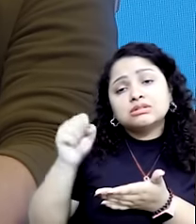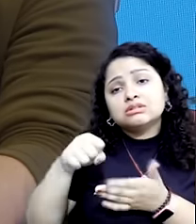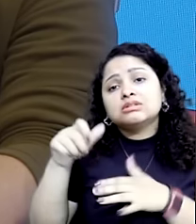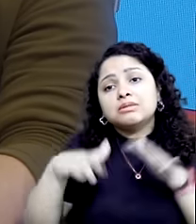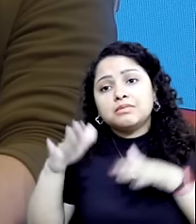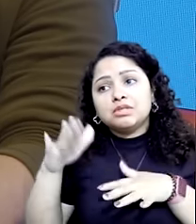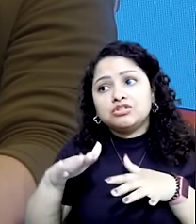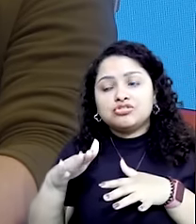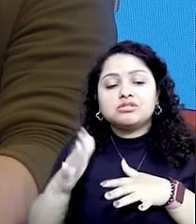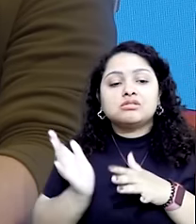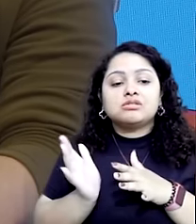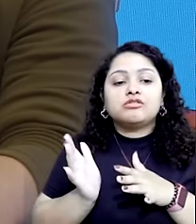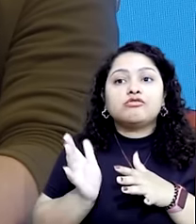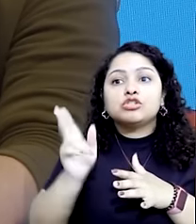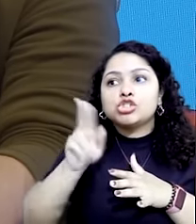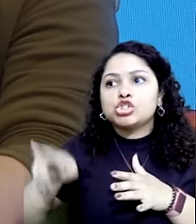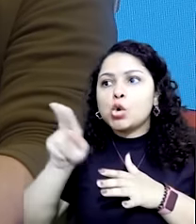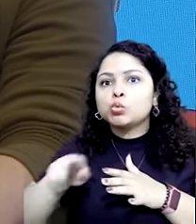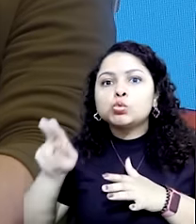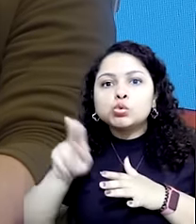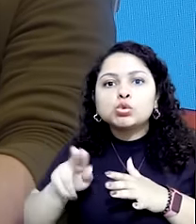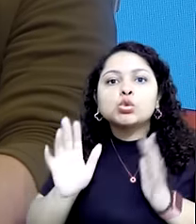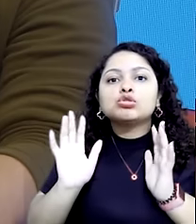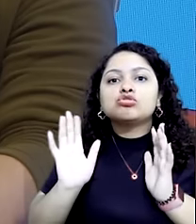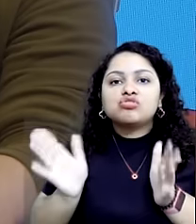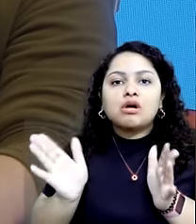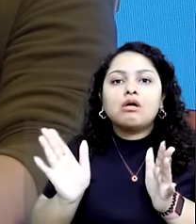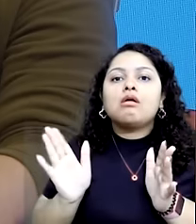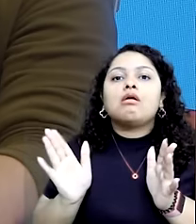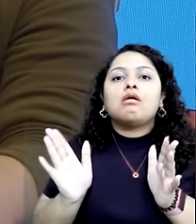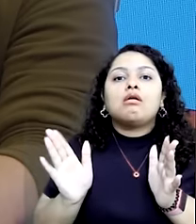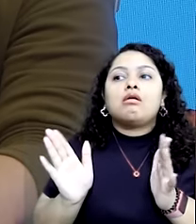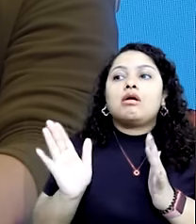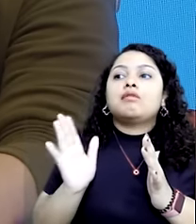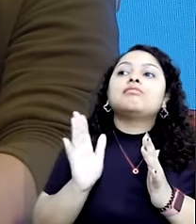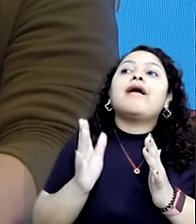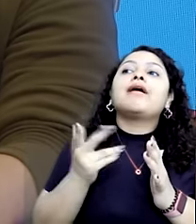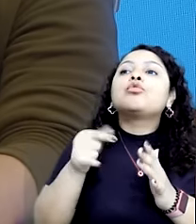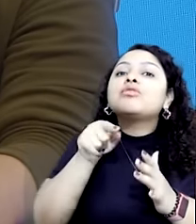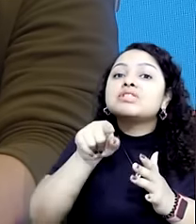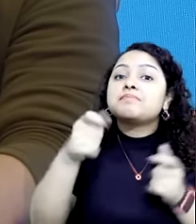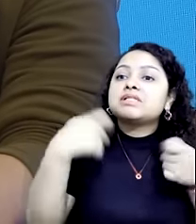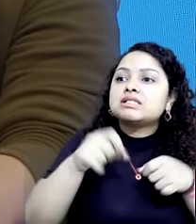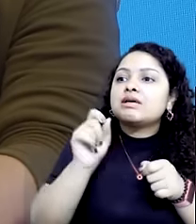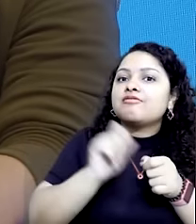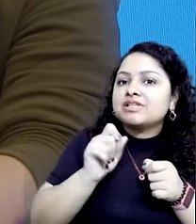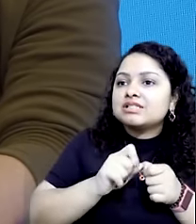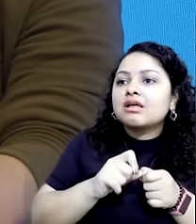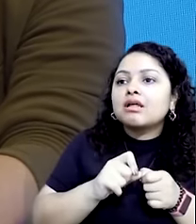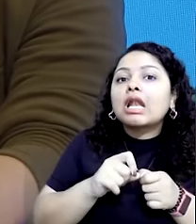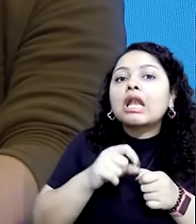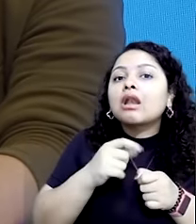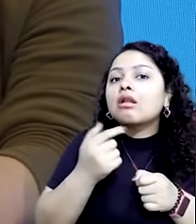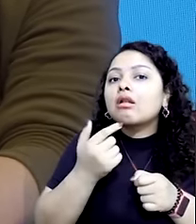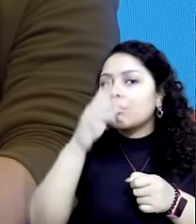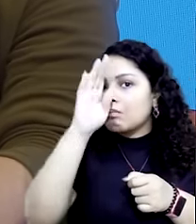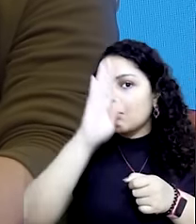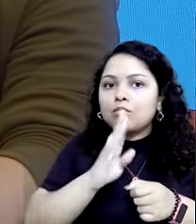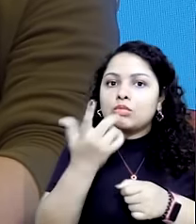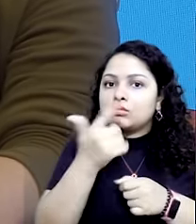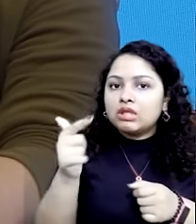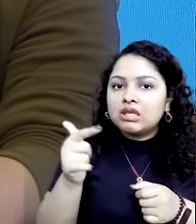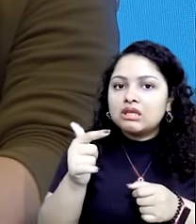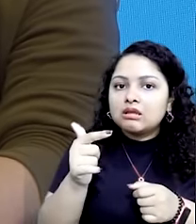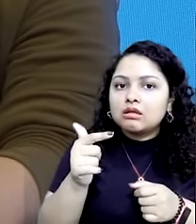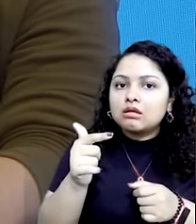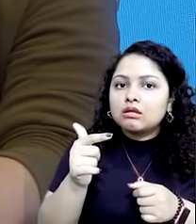esgotou no que você tá precisando fazer não tem no gratuito aí beleza Beleza se já tá essa necessidade tudo bem mas senão Nossa